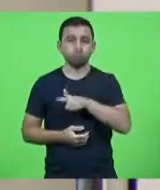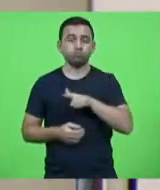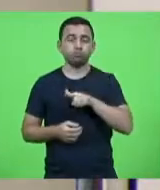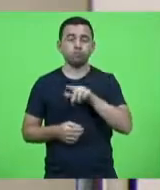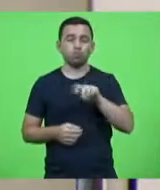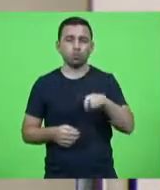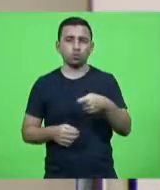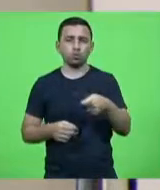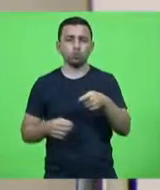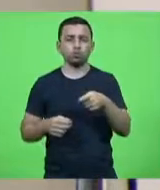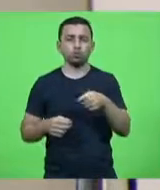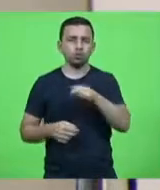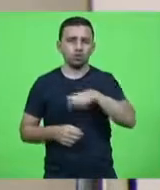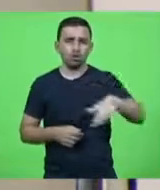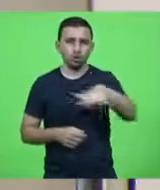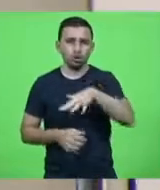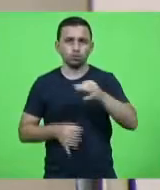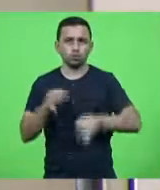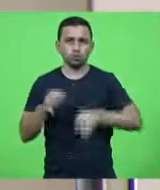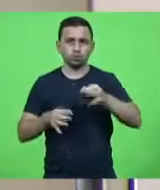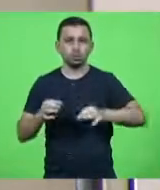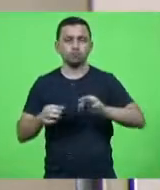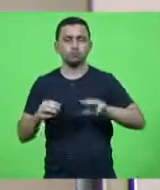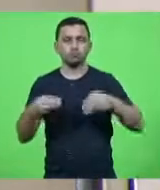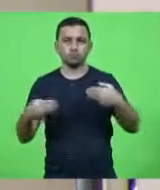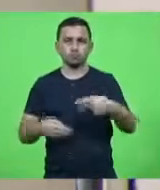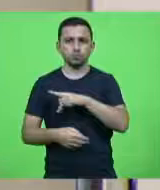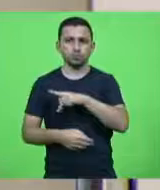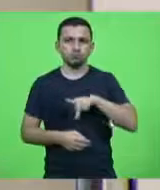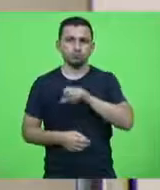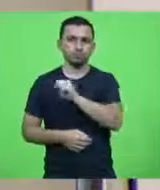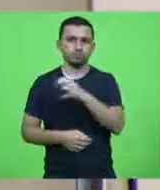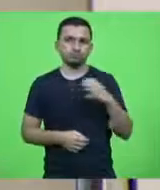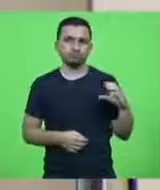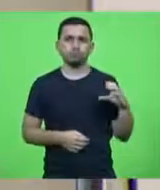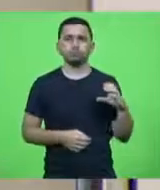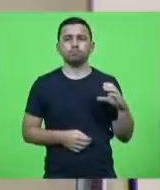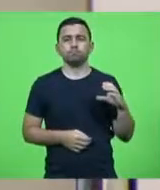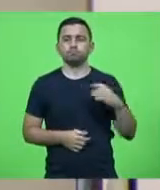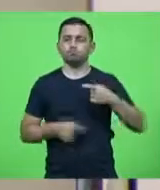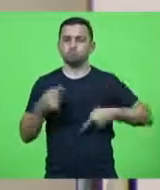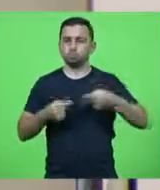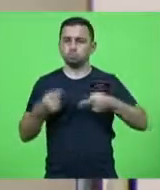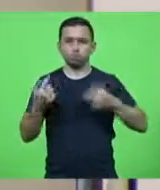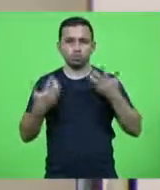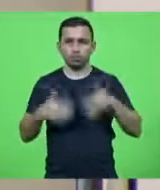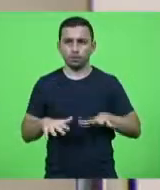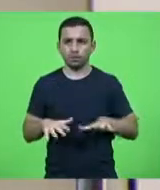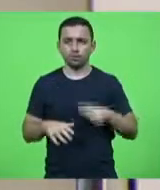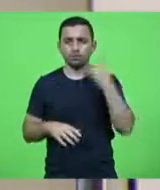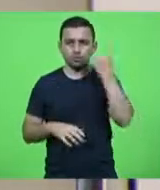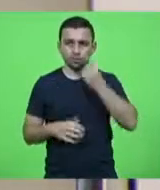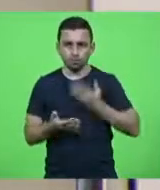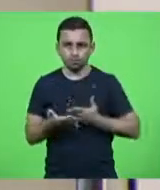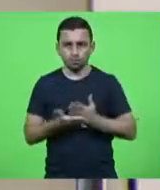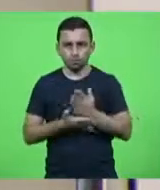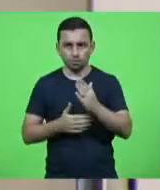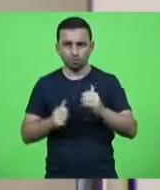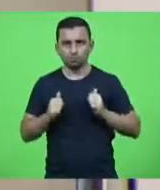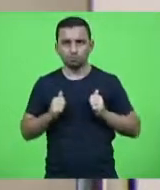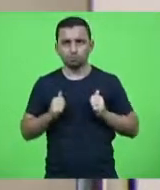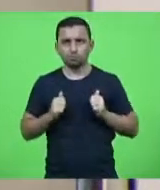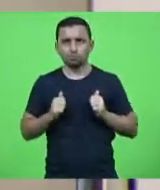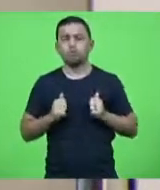do Ministério Público do Estado de Santa Catarina. Em discussão. Não havendo quem queira discutir. Em votação. Deputados que aprovam, permaneçam como se encontram.